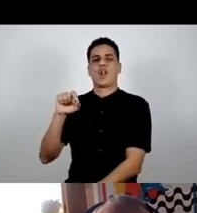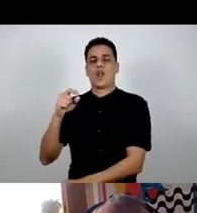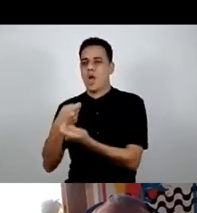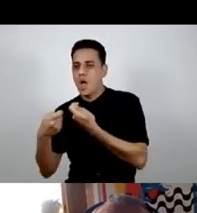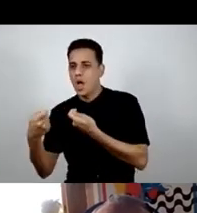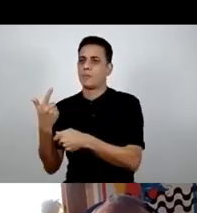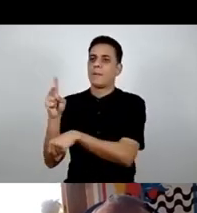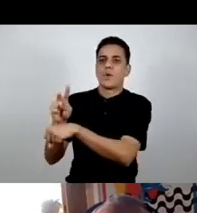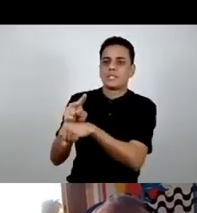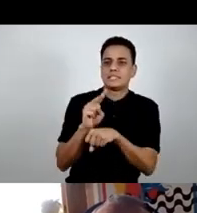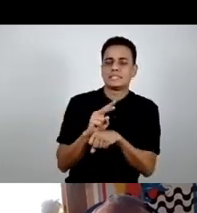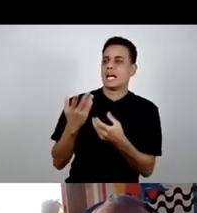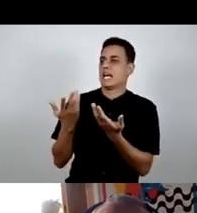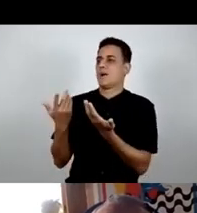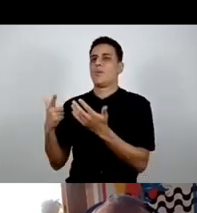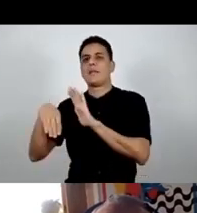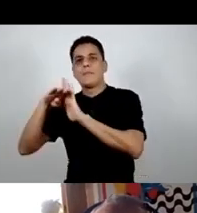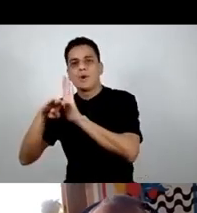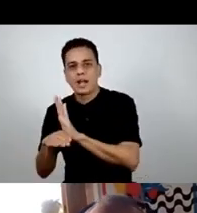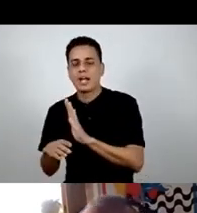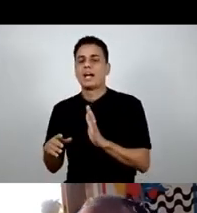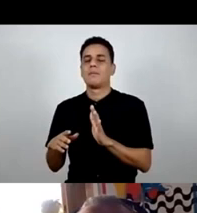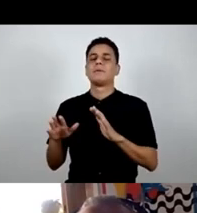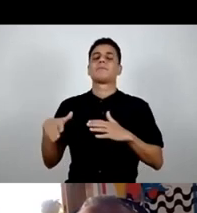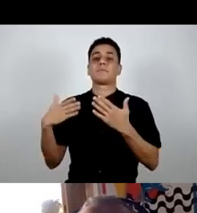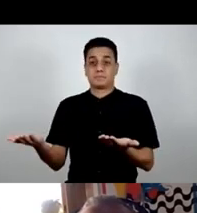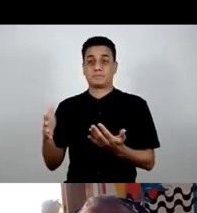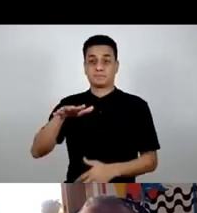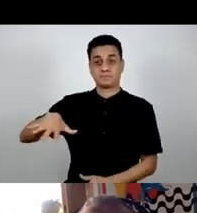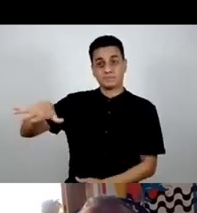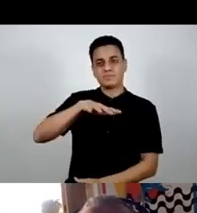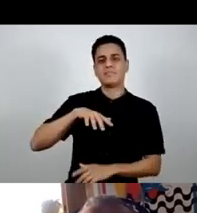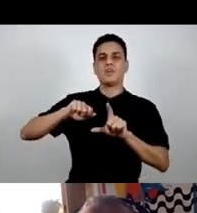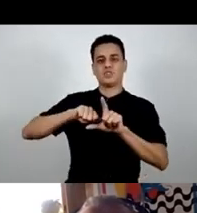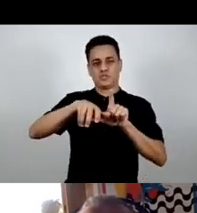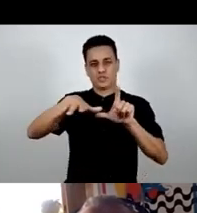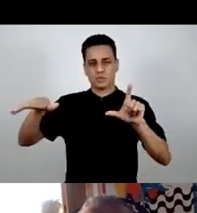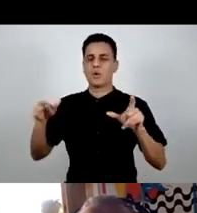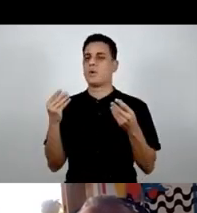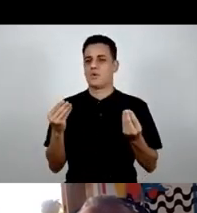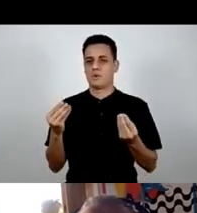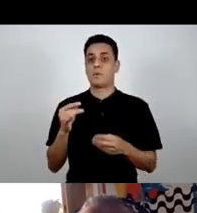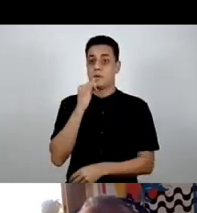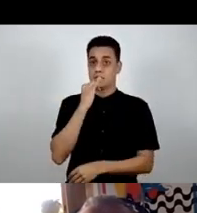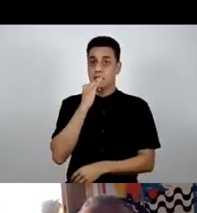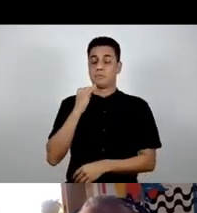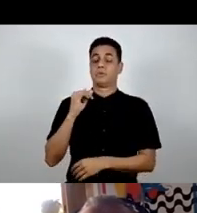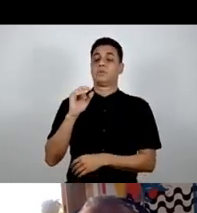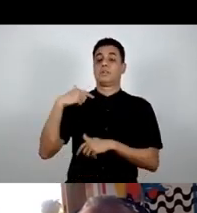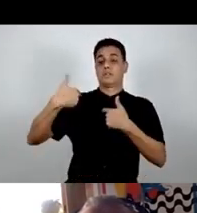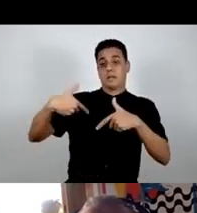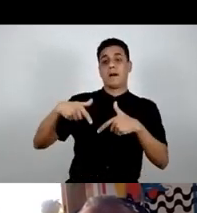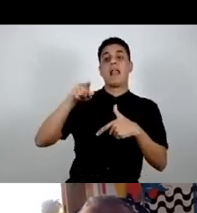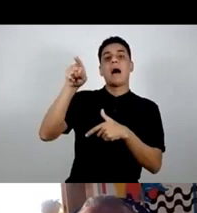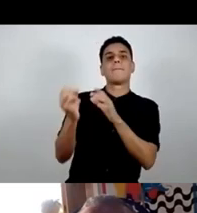proteção, mantêm programas. Então, por exemplo, na área do audiovisual, uma coisa é você trabalhar com produtores independentes de Hollywood ou